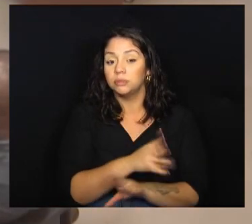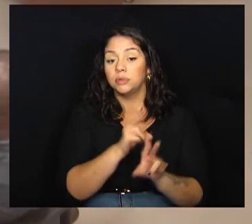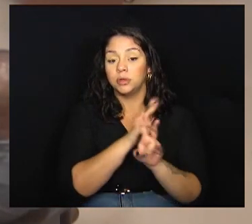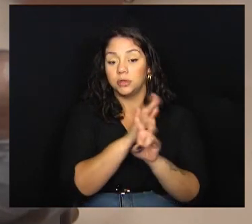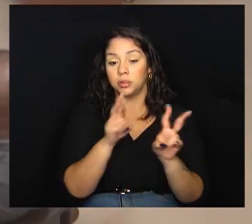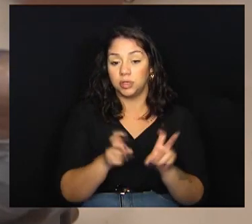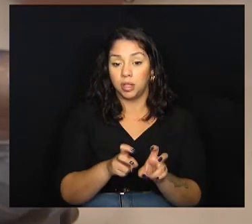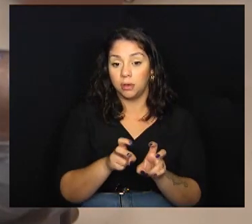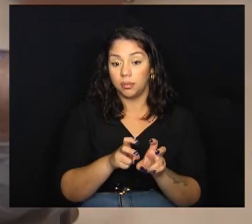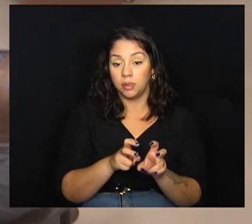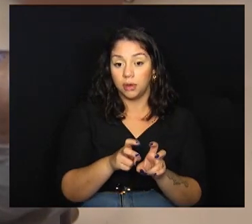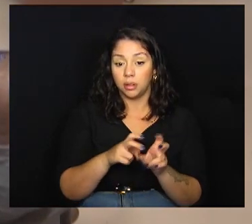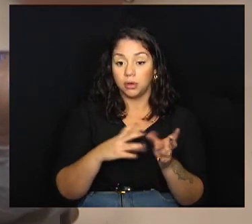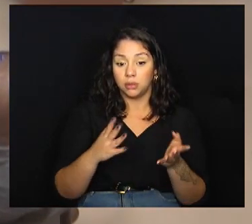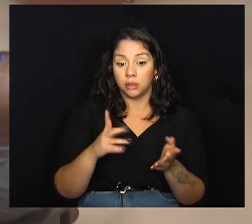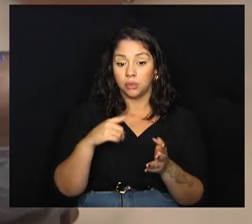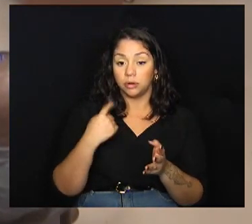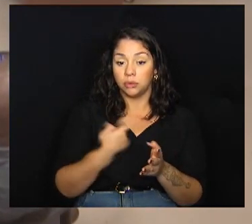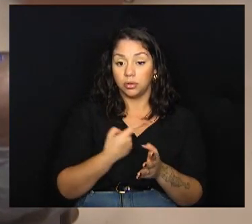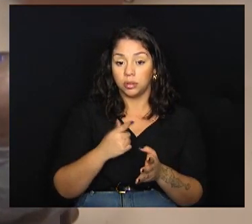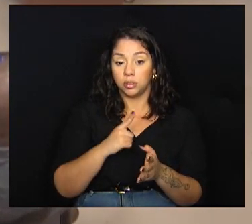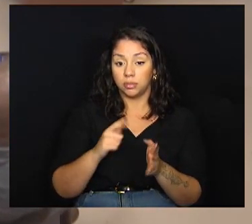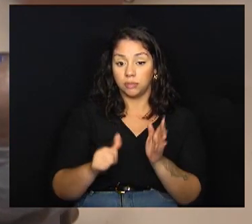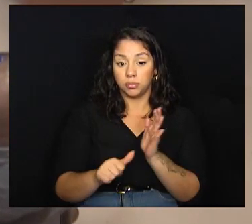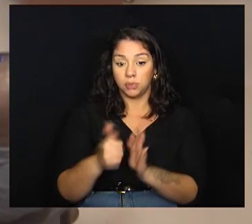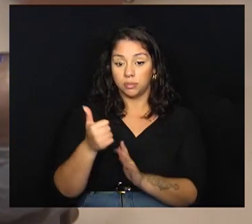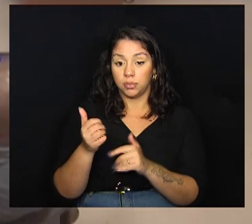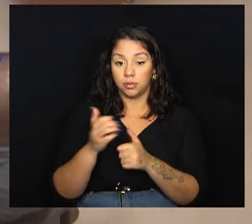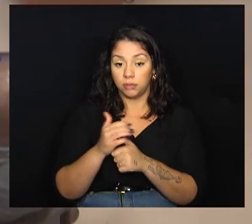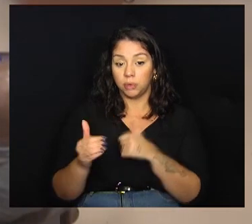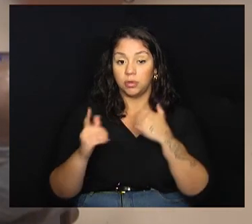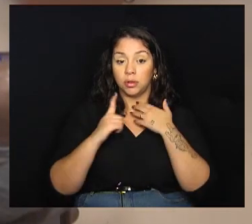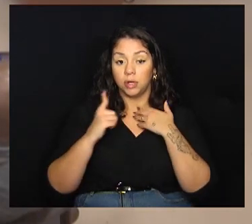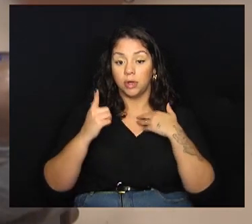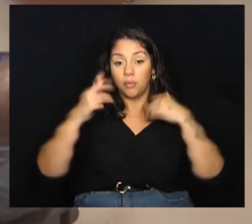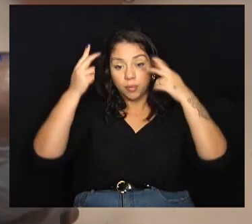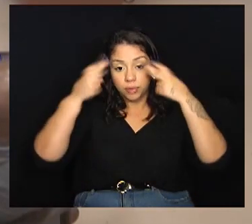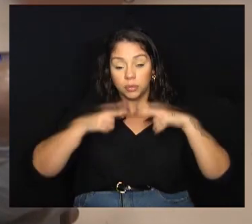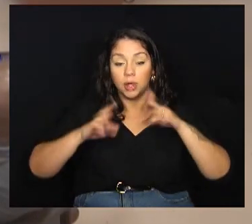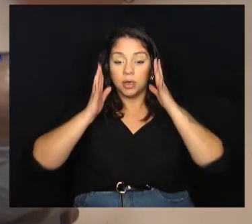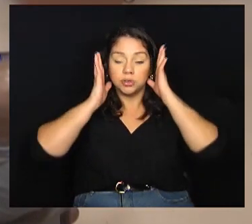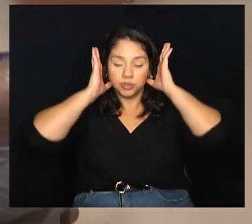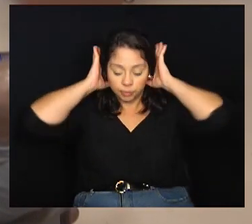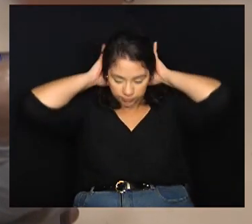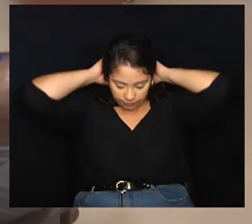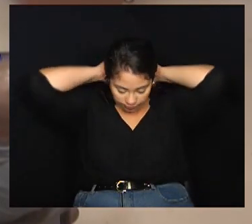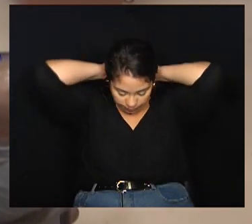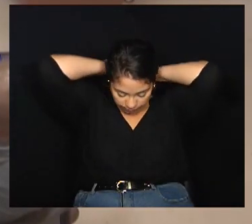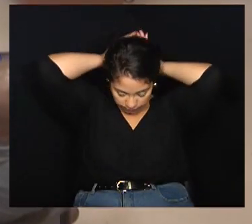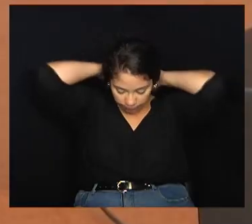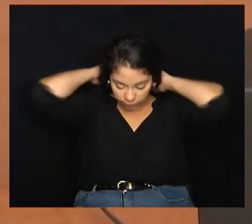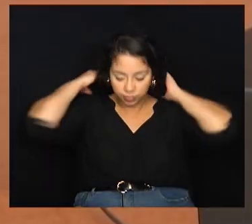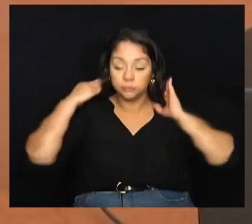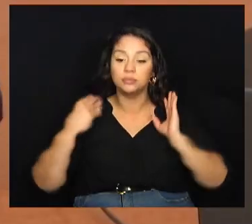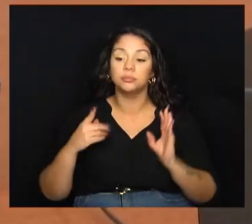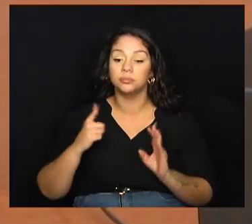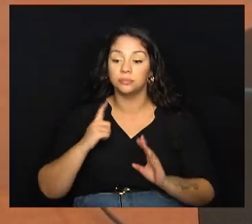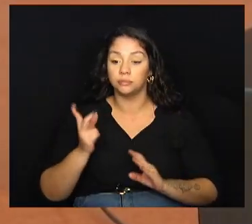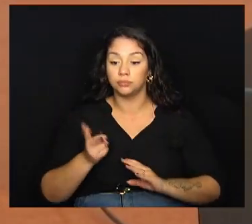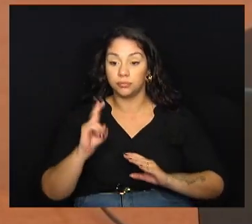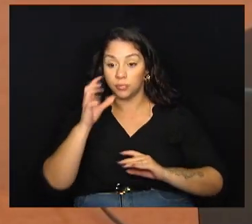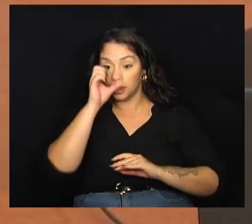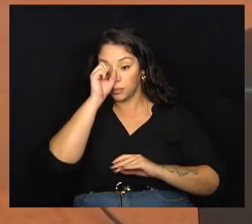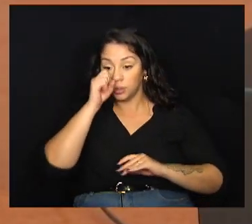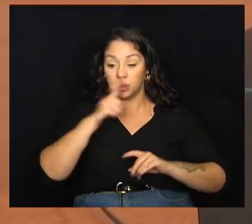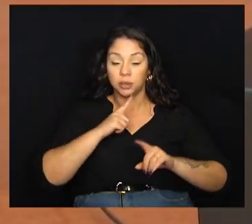então a gente que está no nosso primeiro mandato tem a humildade sempre de aprender, de ouvir, e